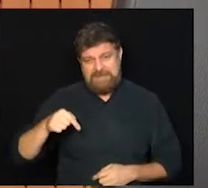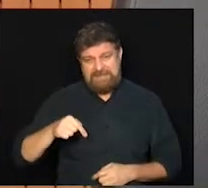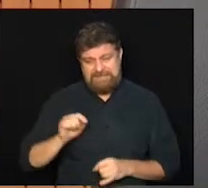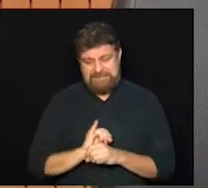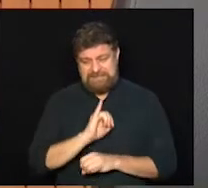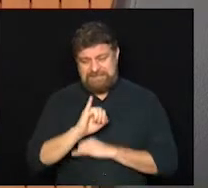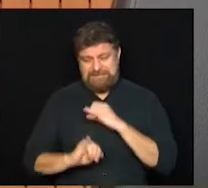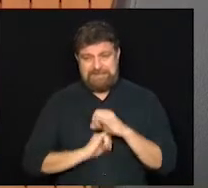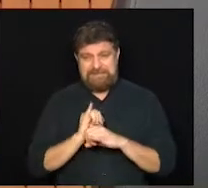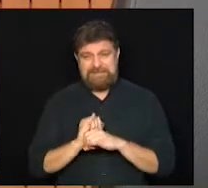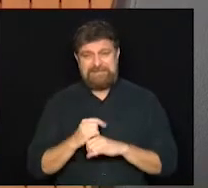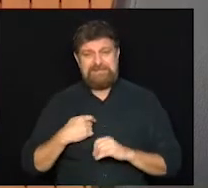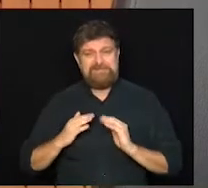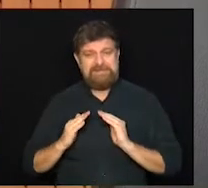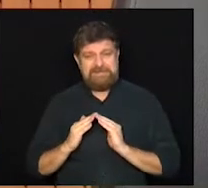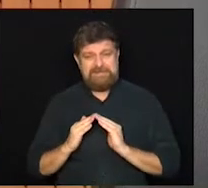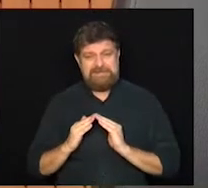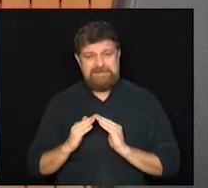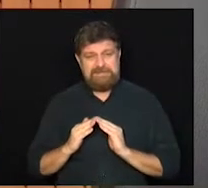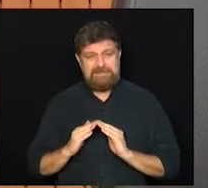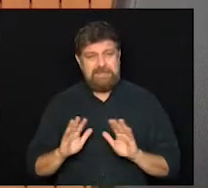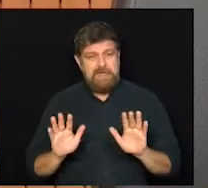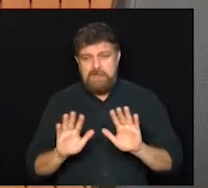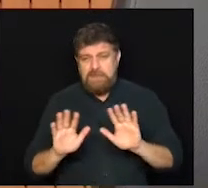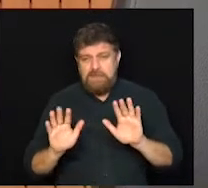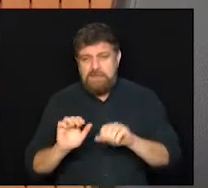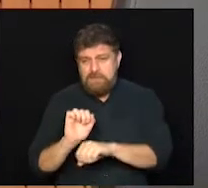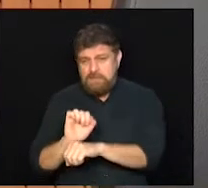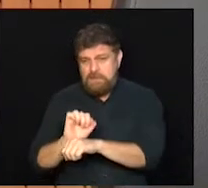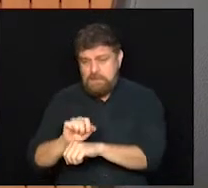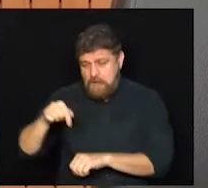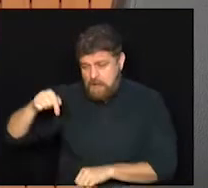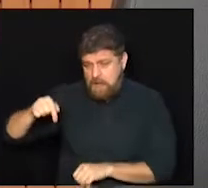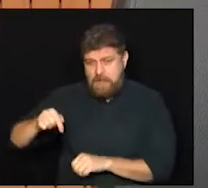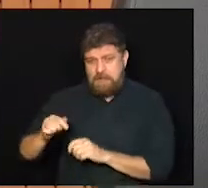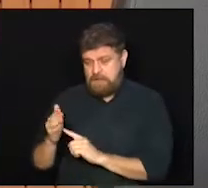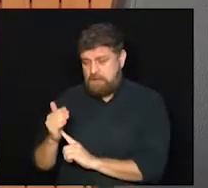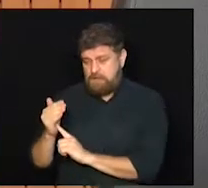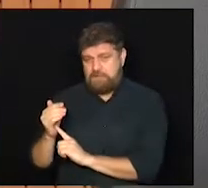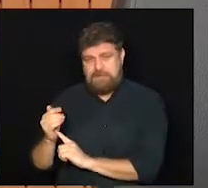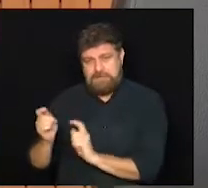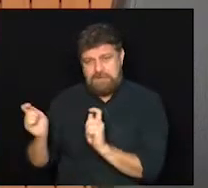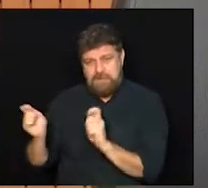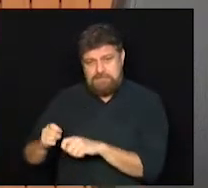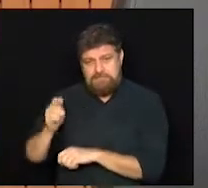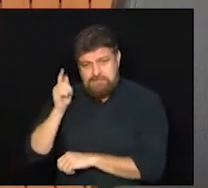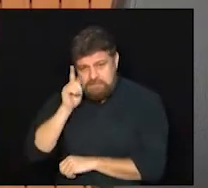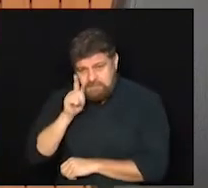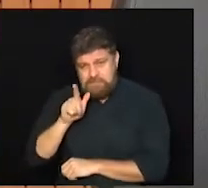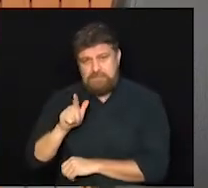um pouquinho. Não, é aqui mesmo. Parece que eles já estão conseguindo. Ah, tá.